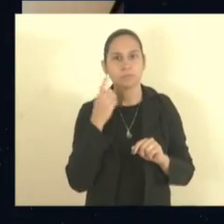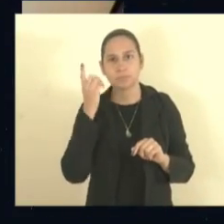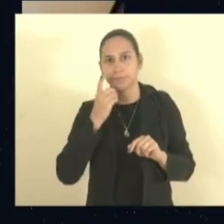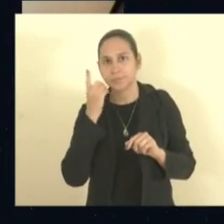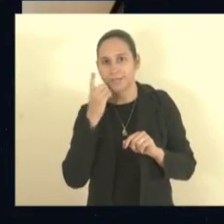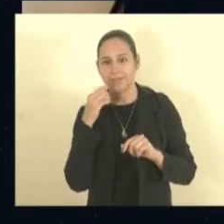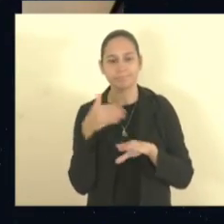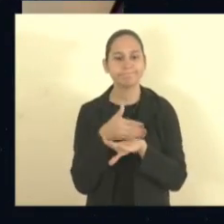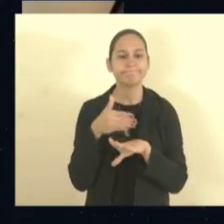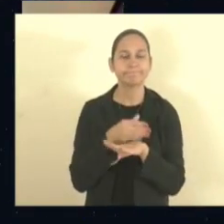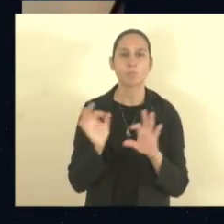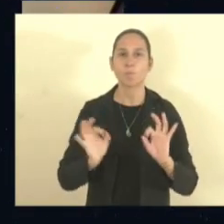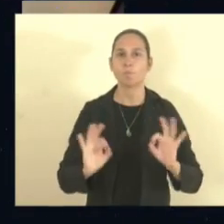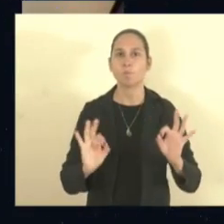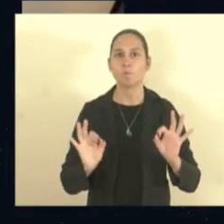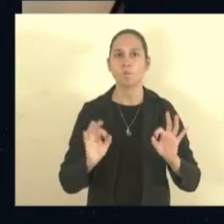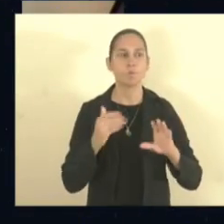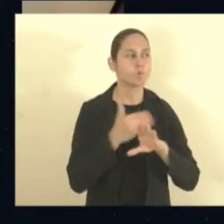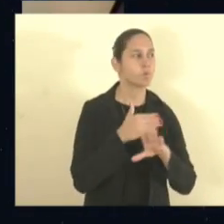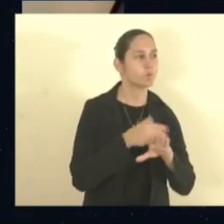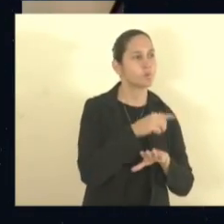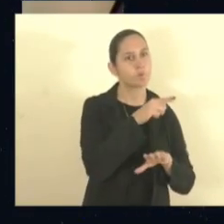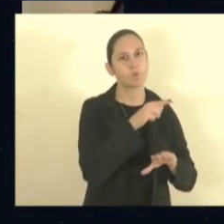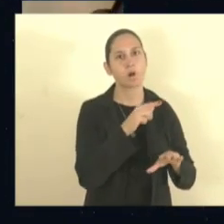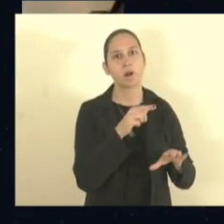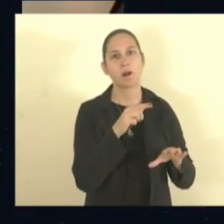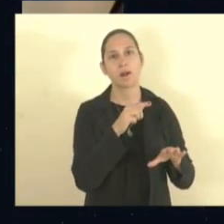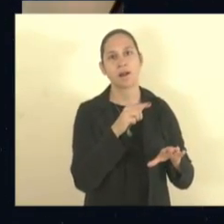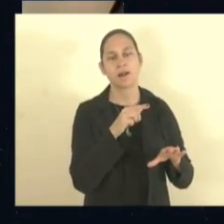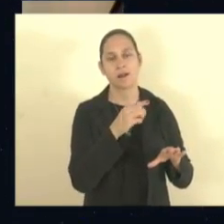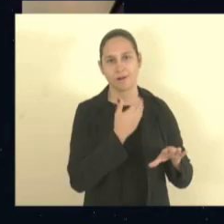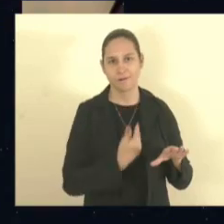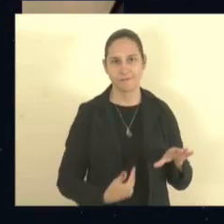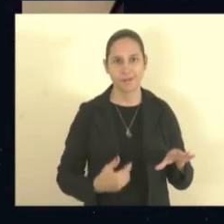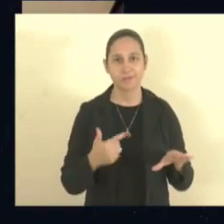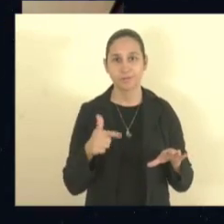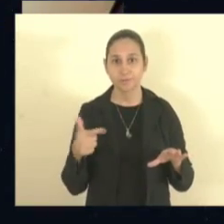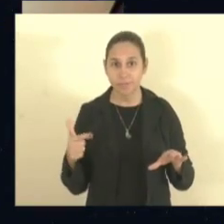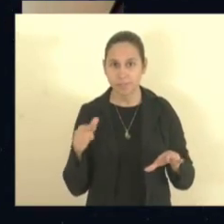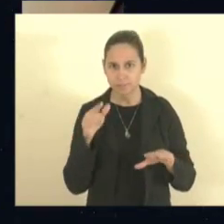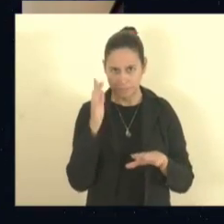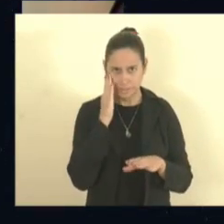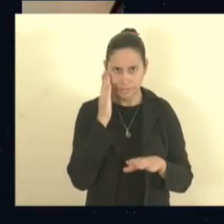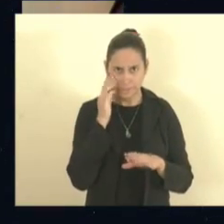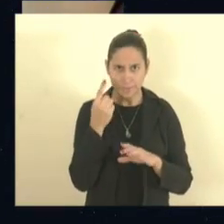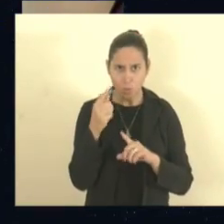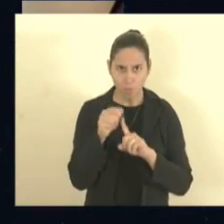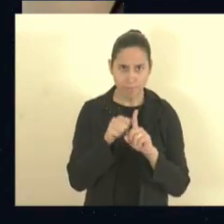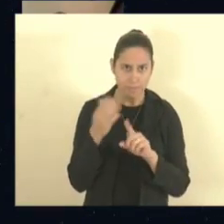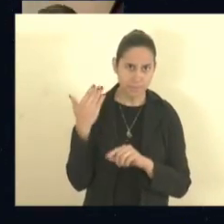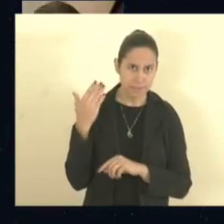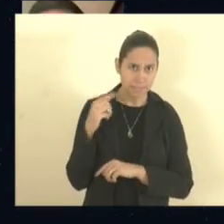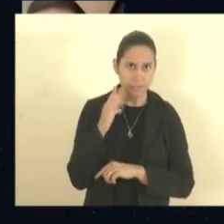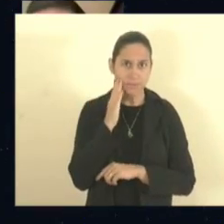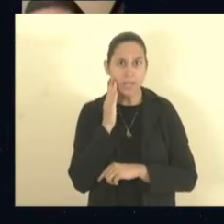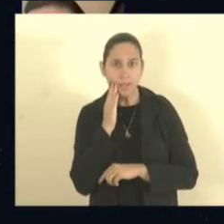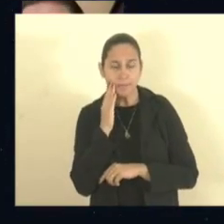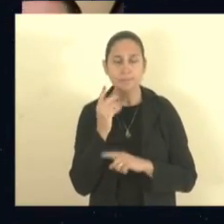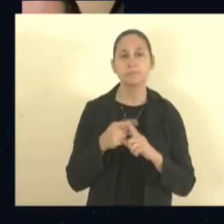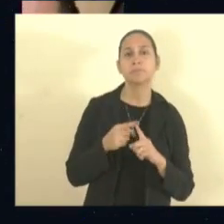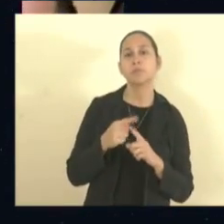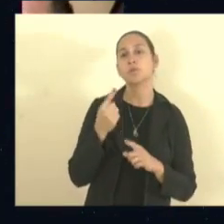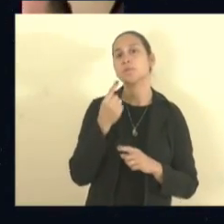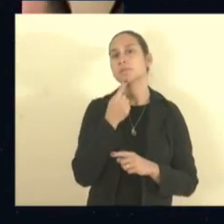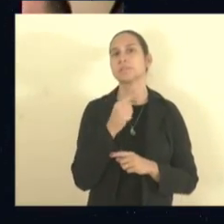têm acesso ao palácio, vocês sabiam há um mês atrás que esse projeto ia chegar? Ou que uma semana